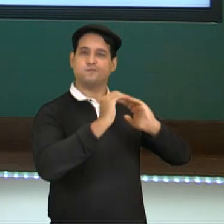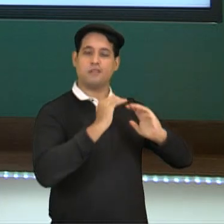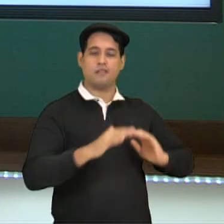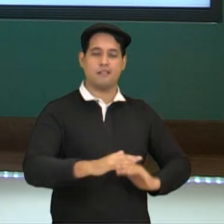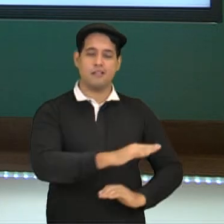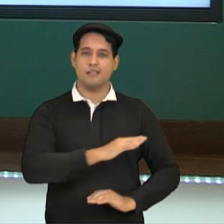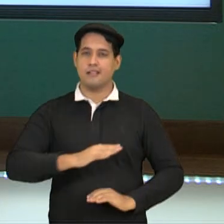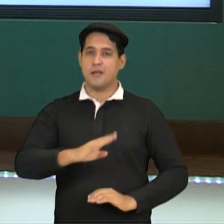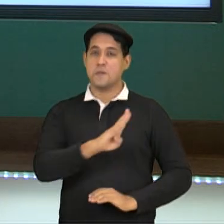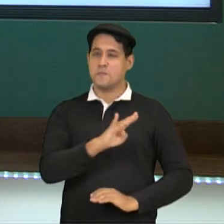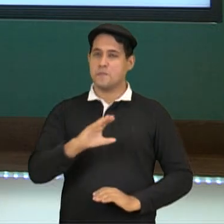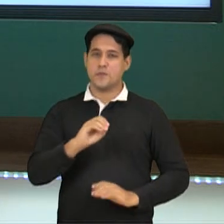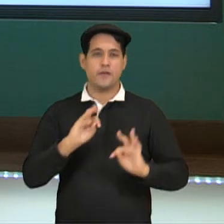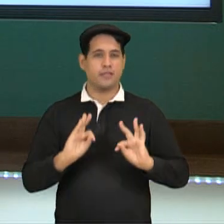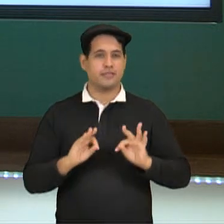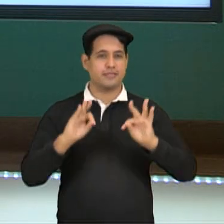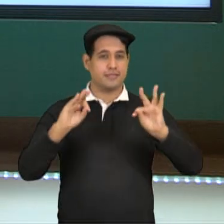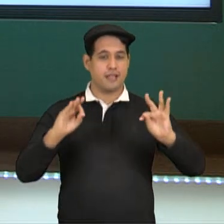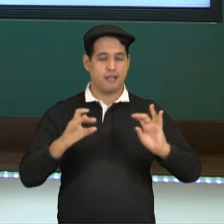área biotecnológica.